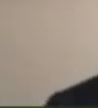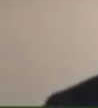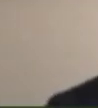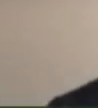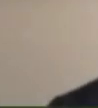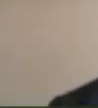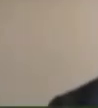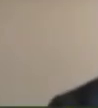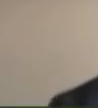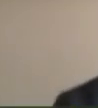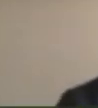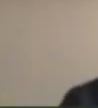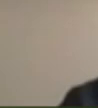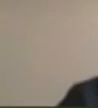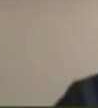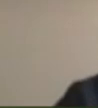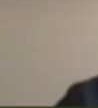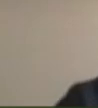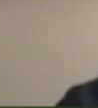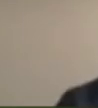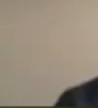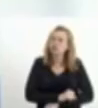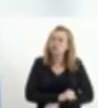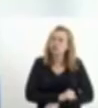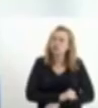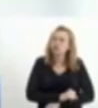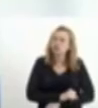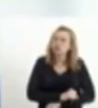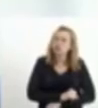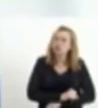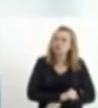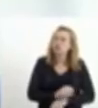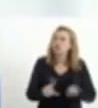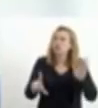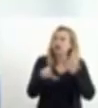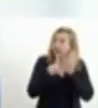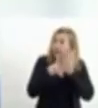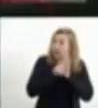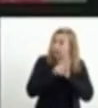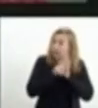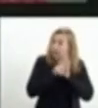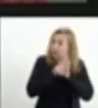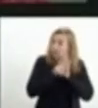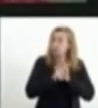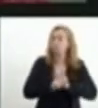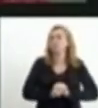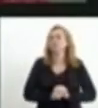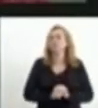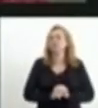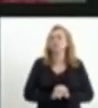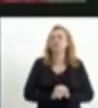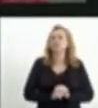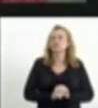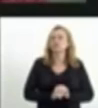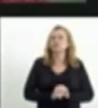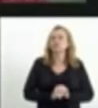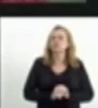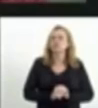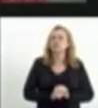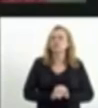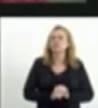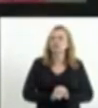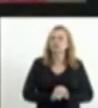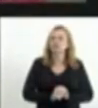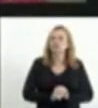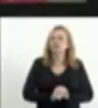segunda-feira, deve acontecer uma reunião presencial com representantes da Petrobras, do Instituto Brasileiro de Petróleo,